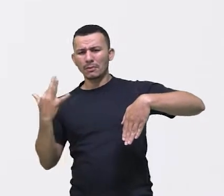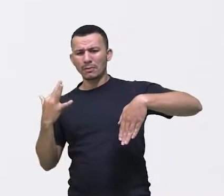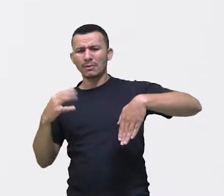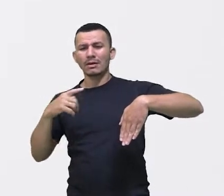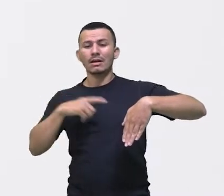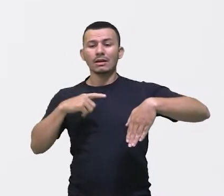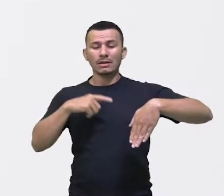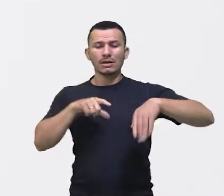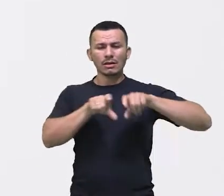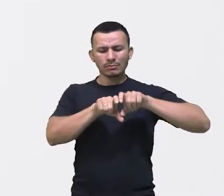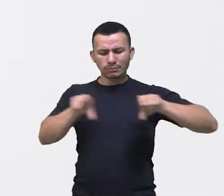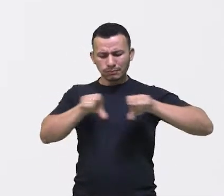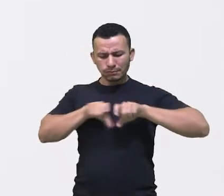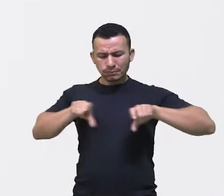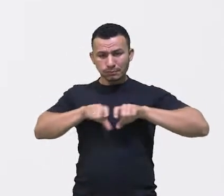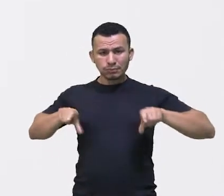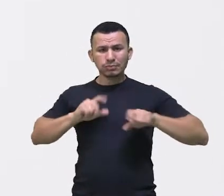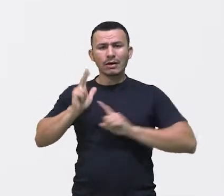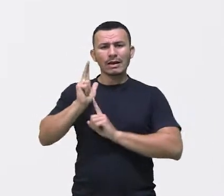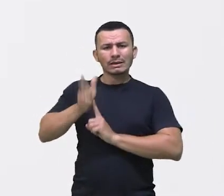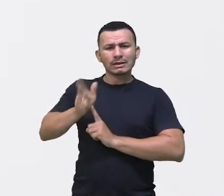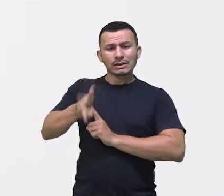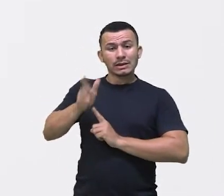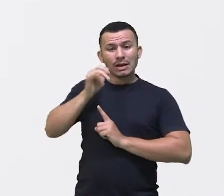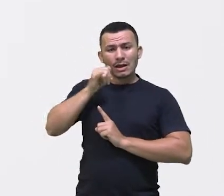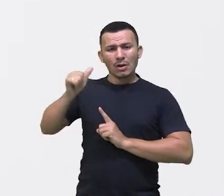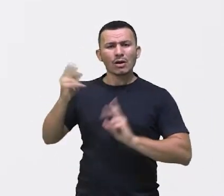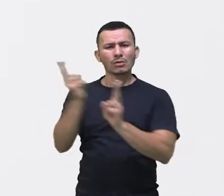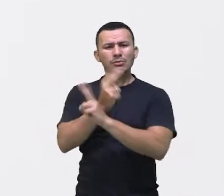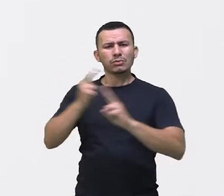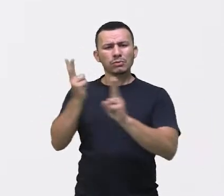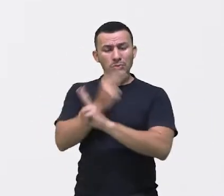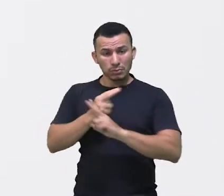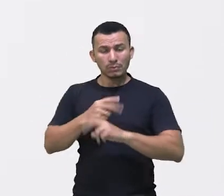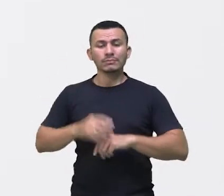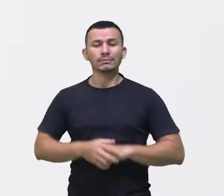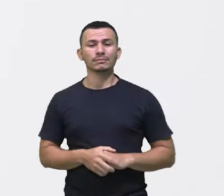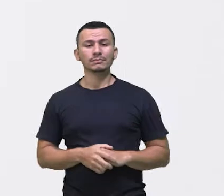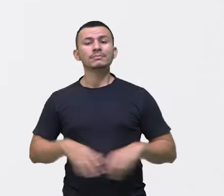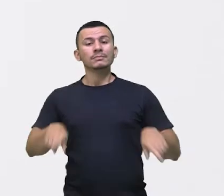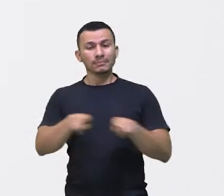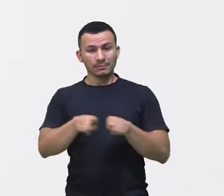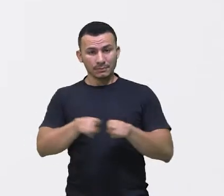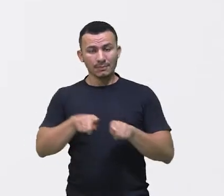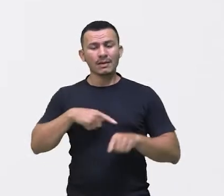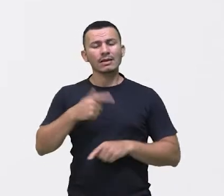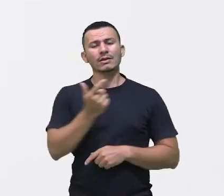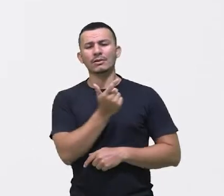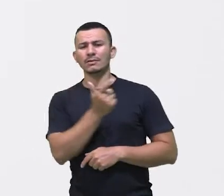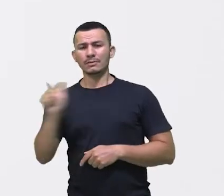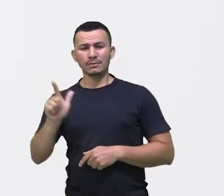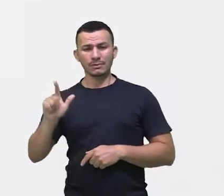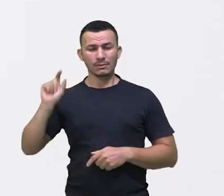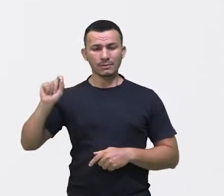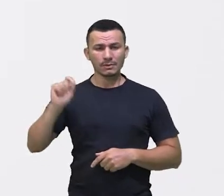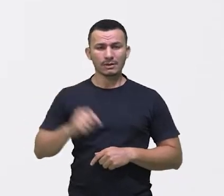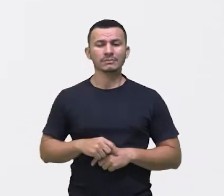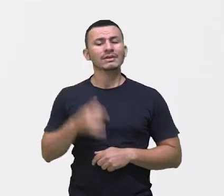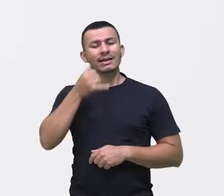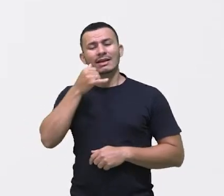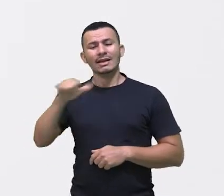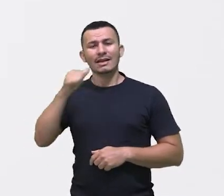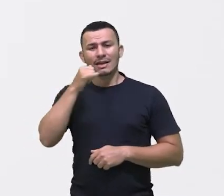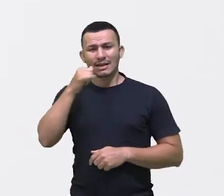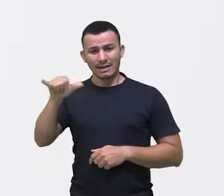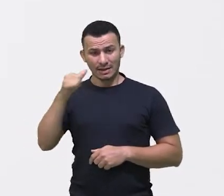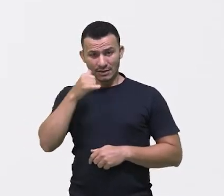turbinas eólicas, a produção da energia eólica, e ainda eu tenho aqui também a representação da